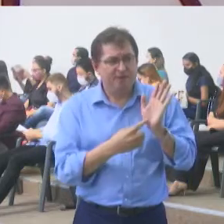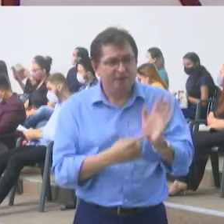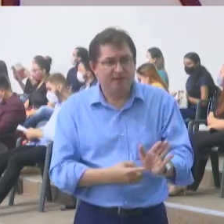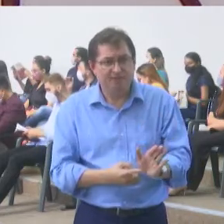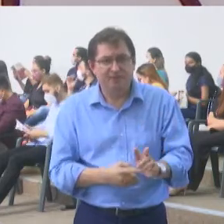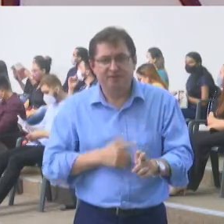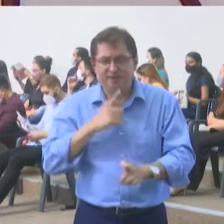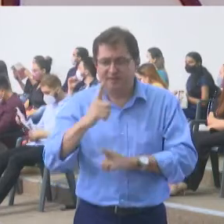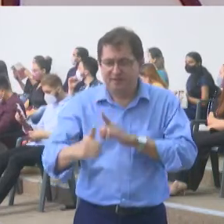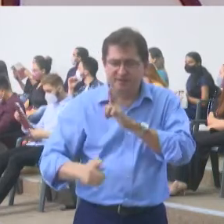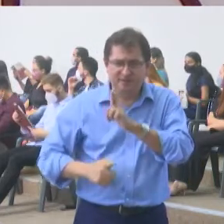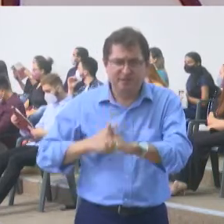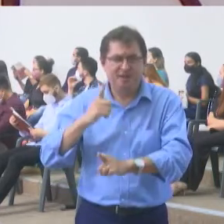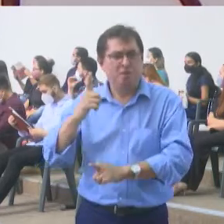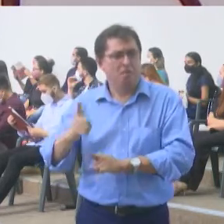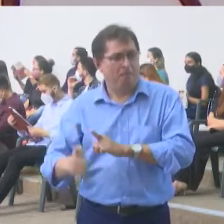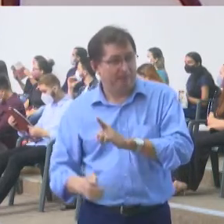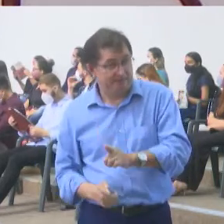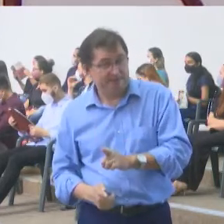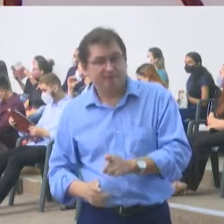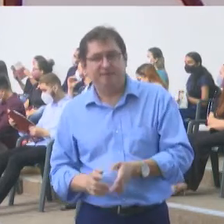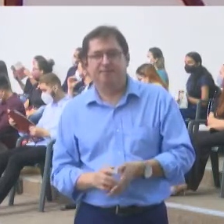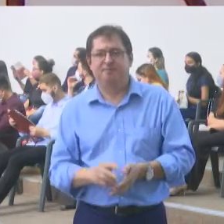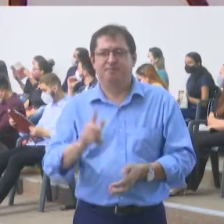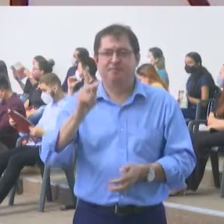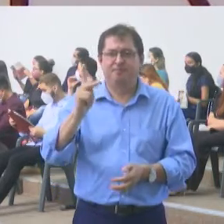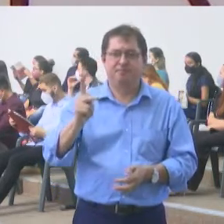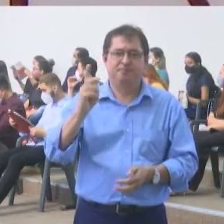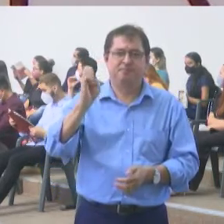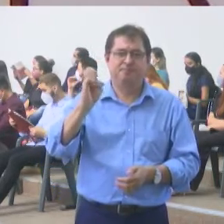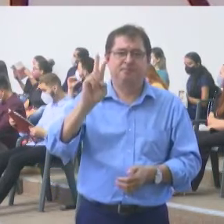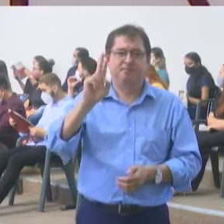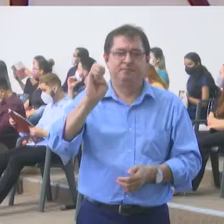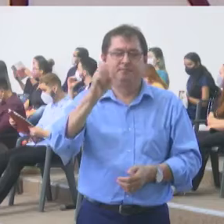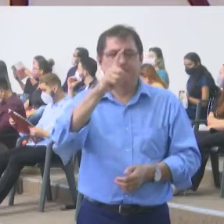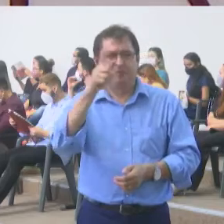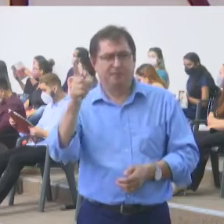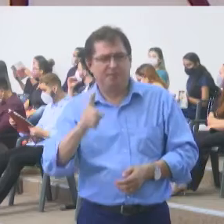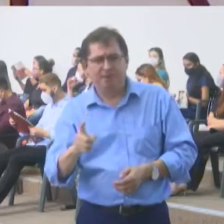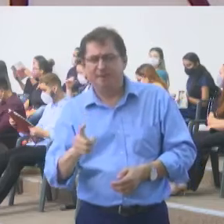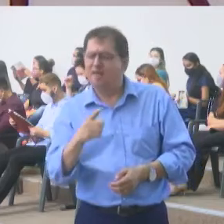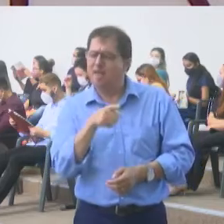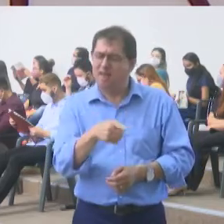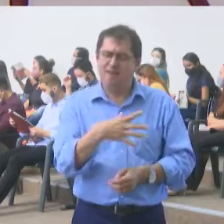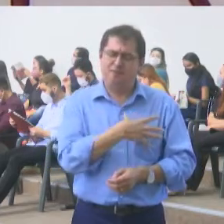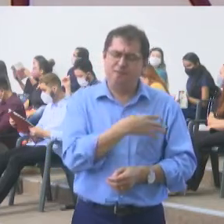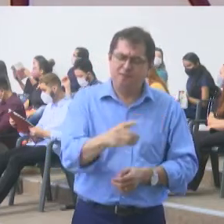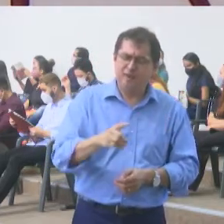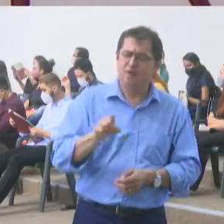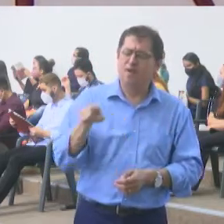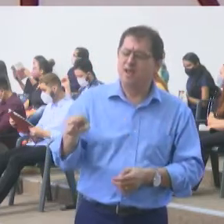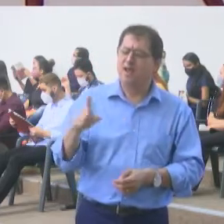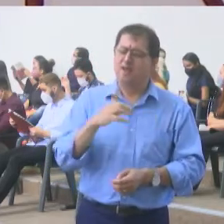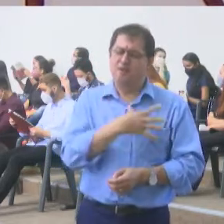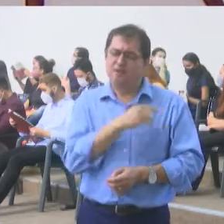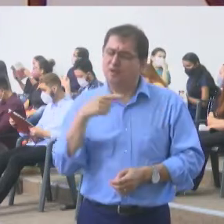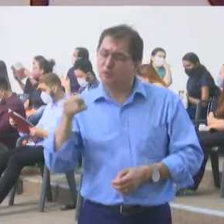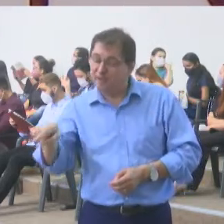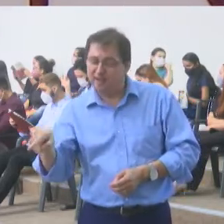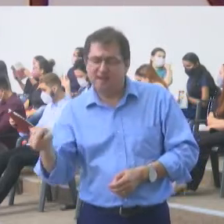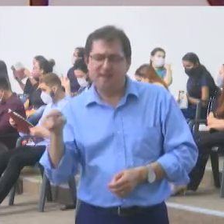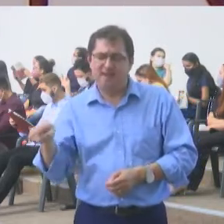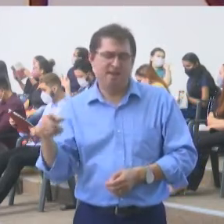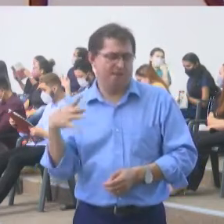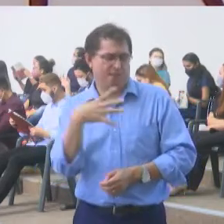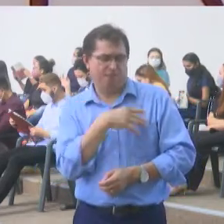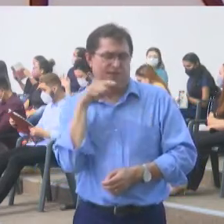São essas, pois, as gerações de Perez. Perez gerou Hezrom, Hezrom gerou a Rão, Rão gerou Aminadab, Aminadab gerou Nasson, Zasson gerou a Salmão,